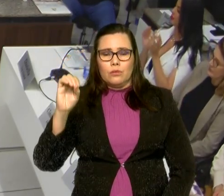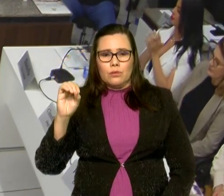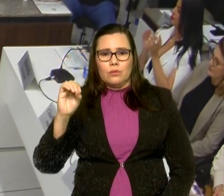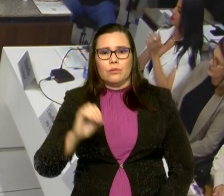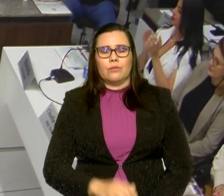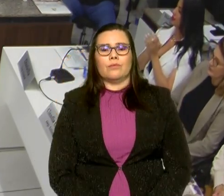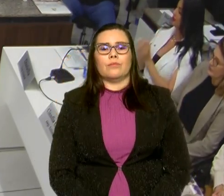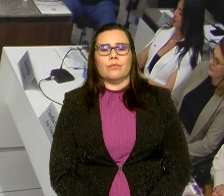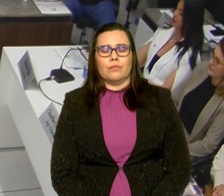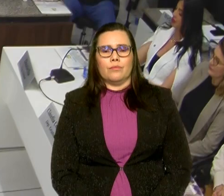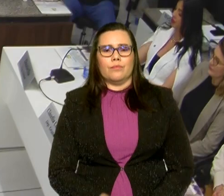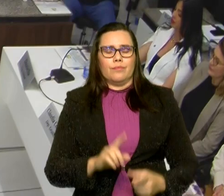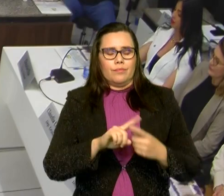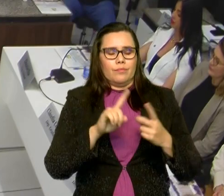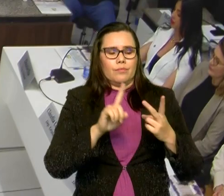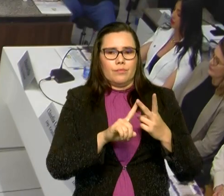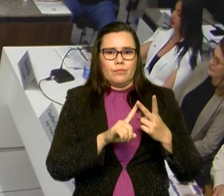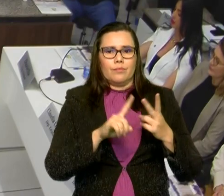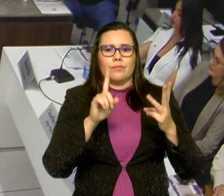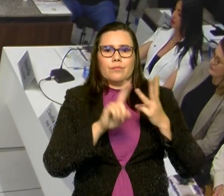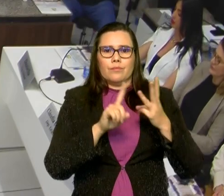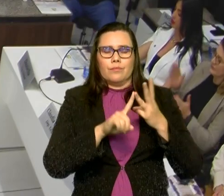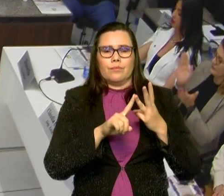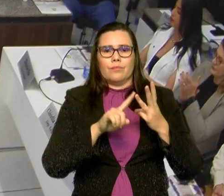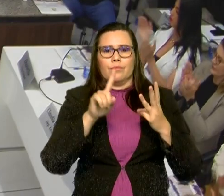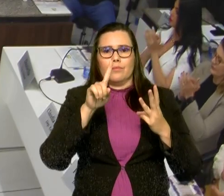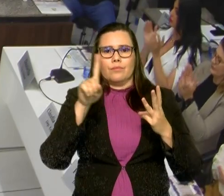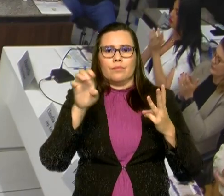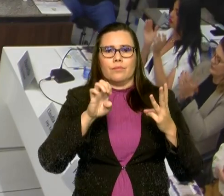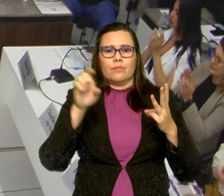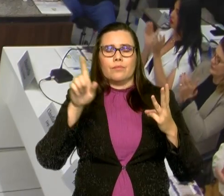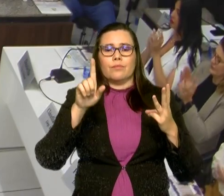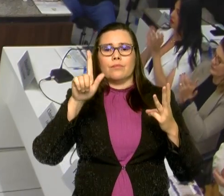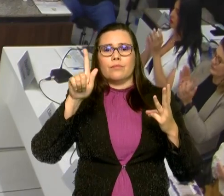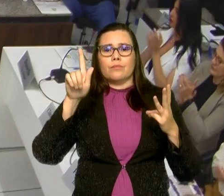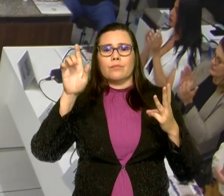E o também saudoso deputado Zé Gentil.